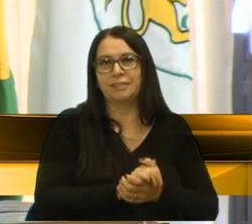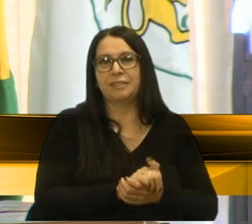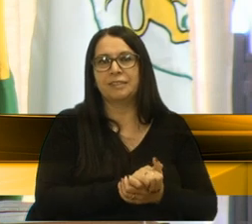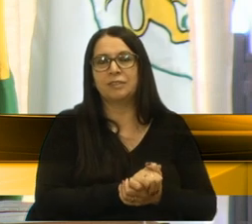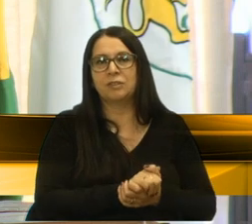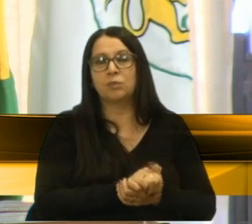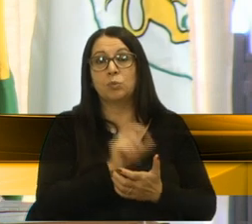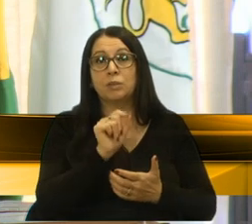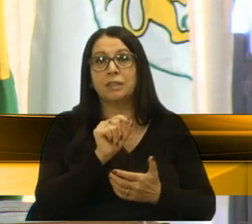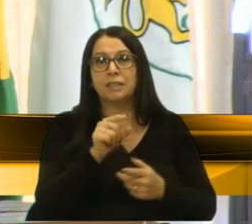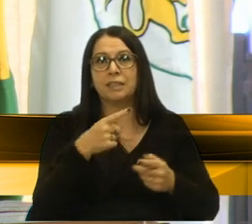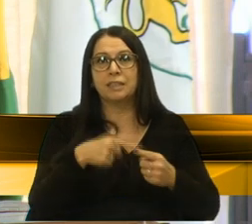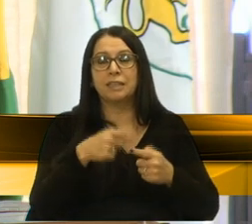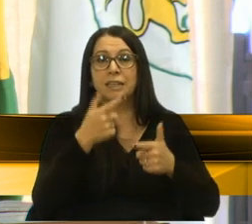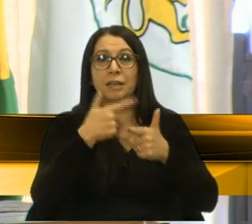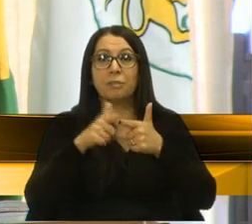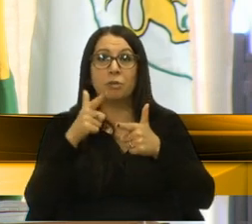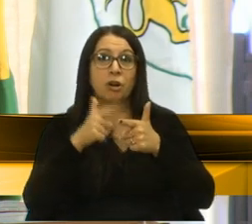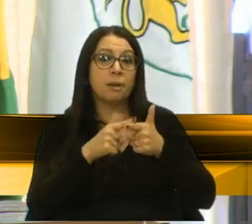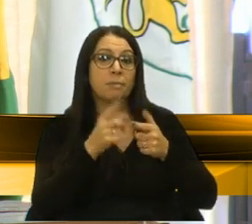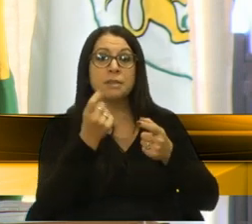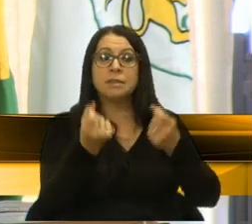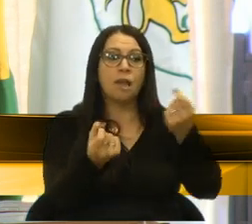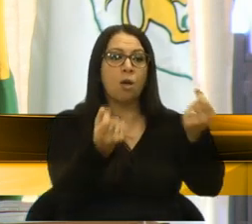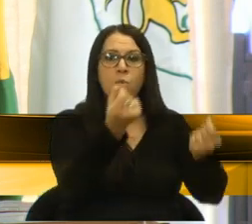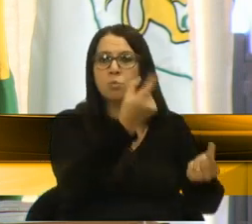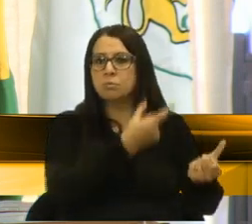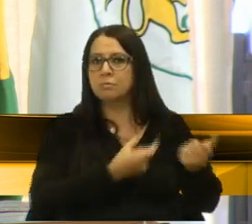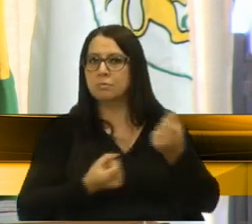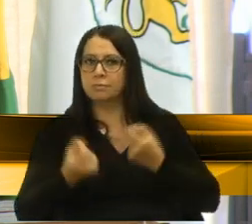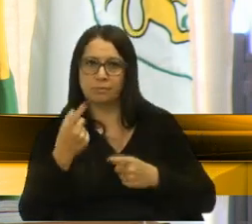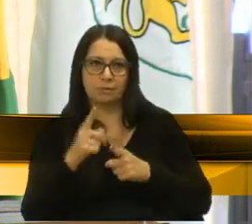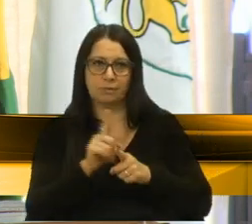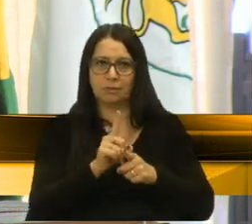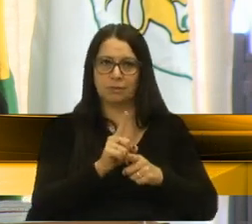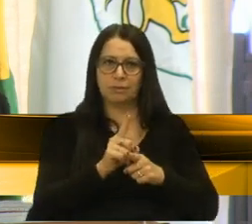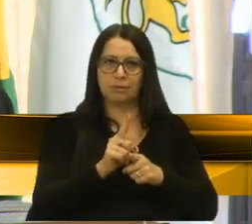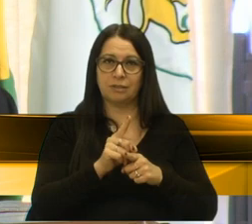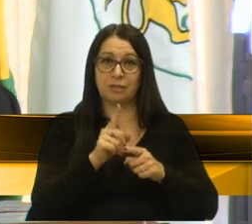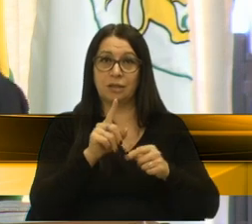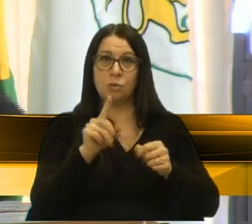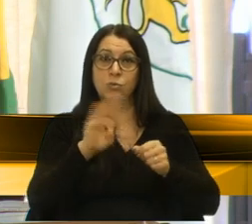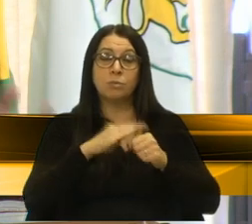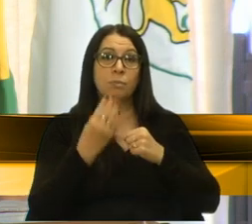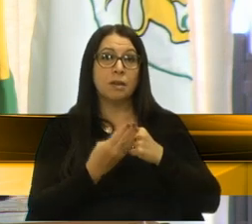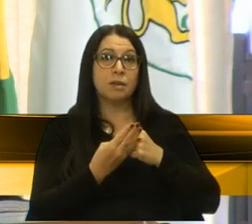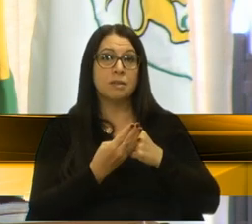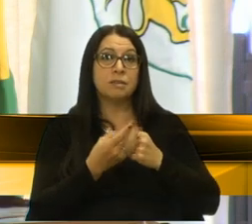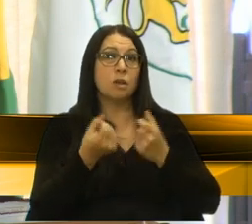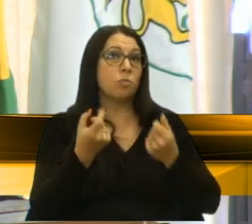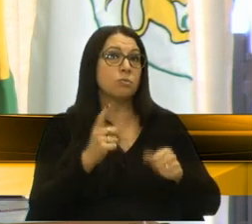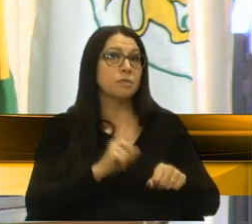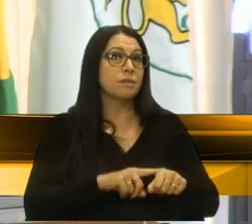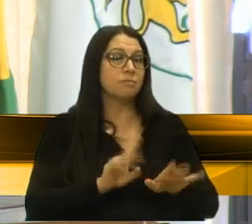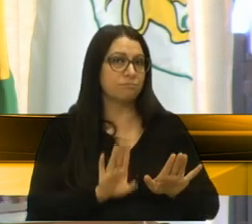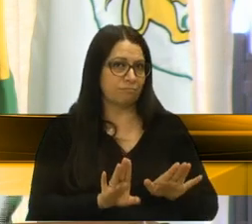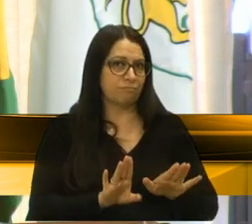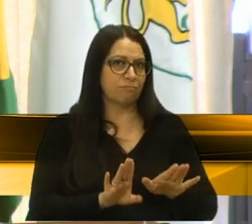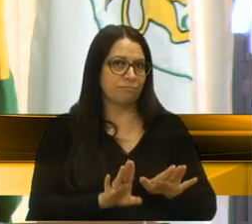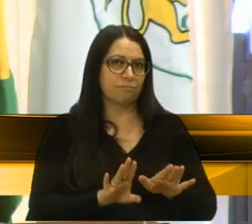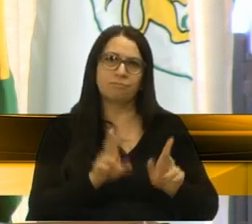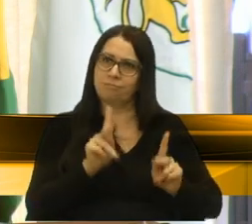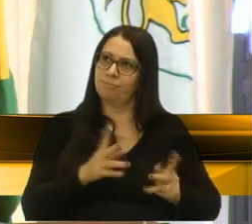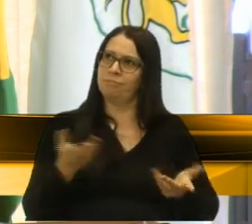O que há problemas pontuais de algumas linhas, em alguns instantes.